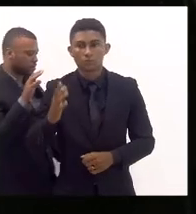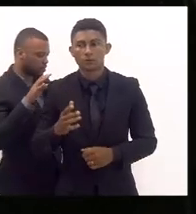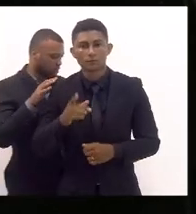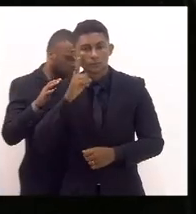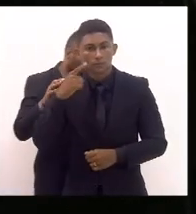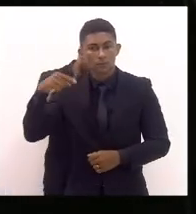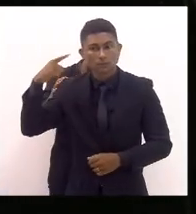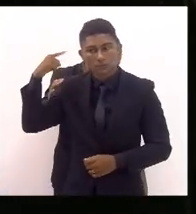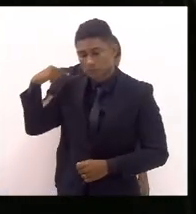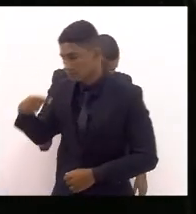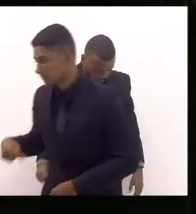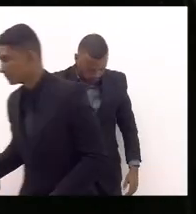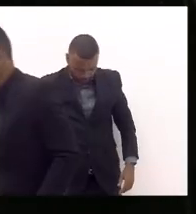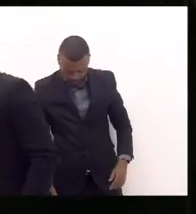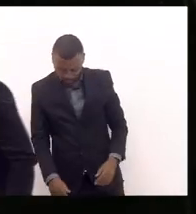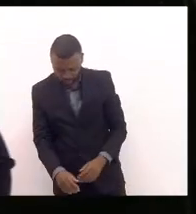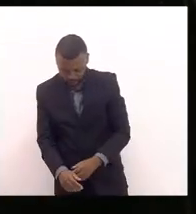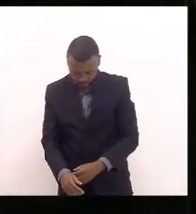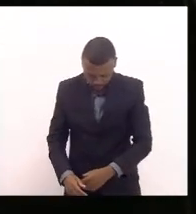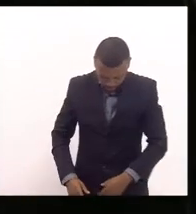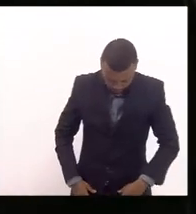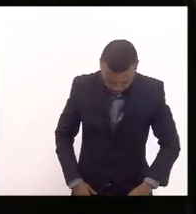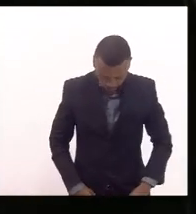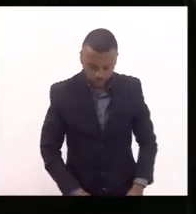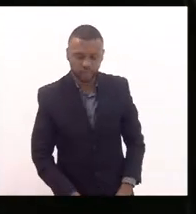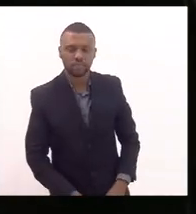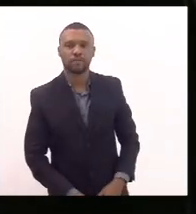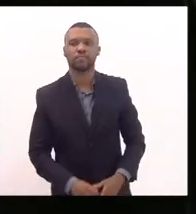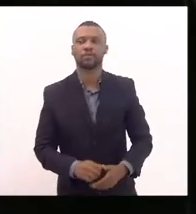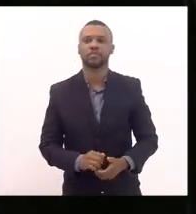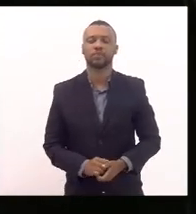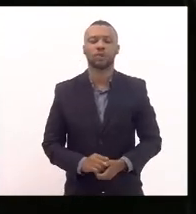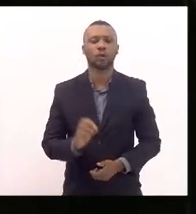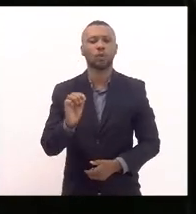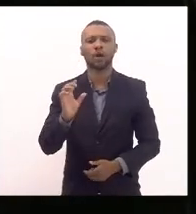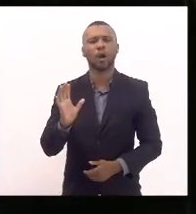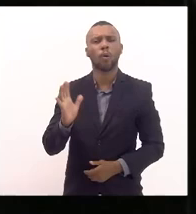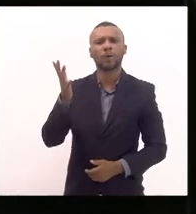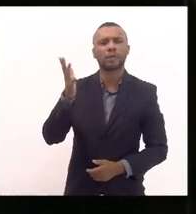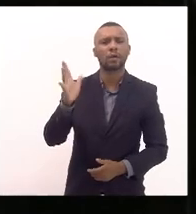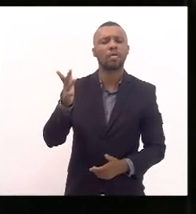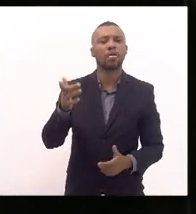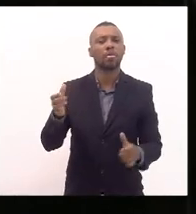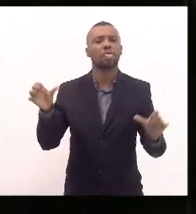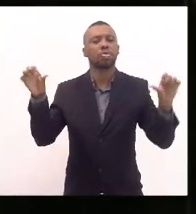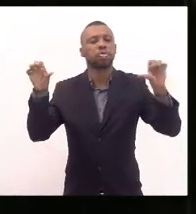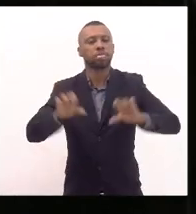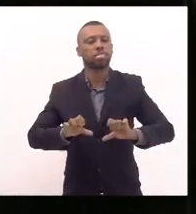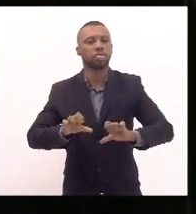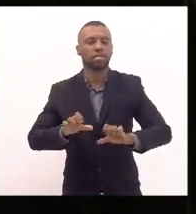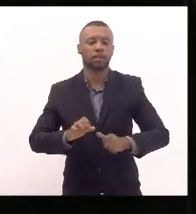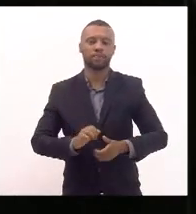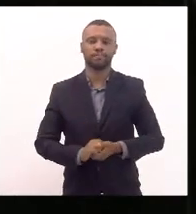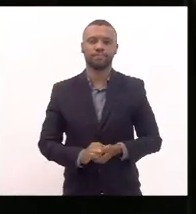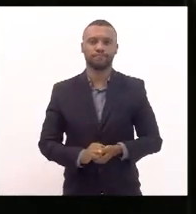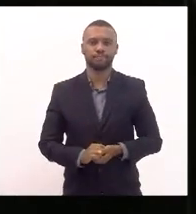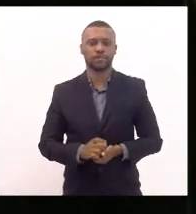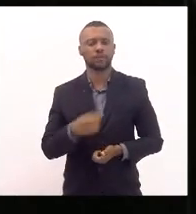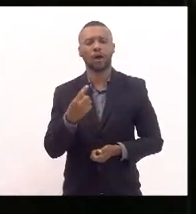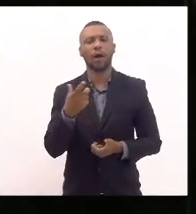dias esse é o nosso país né Nós vimos